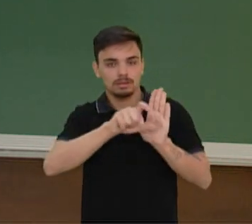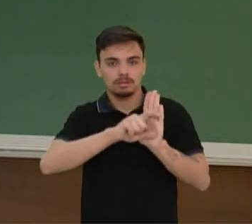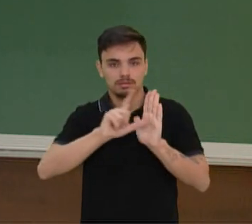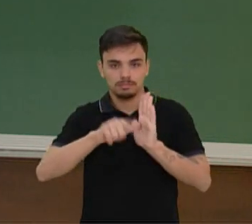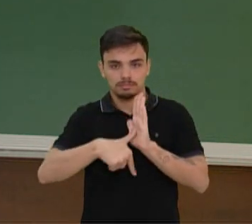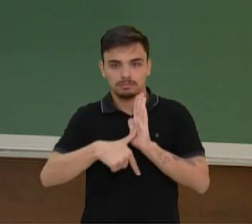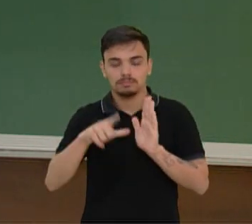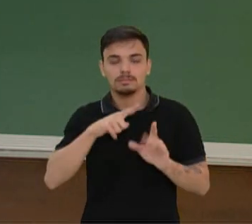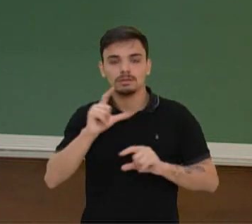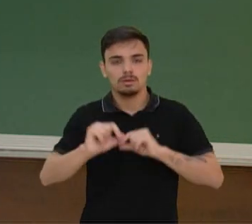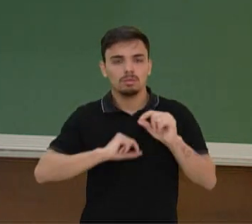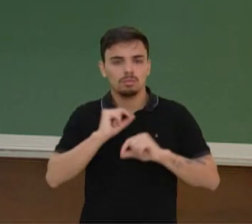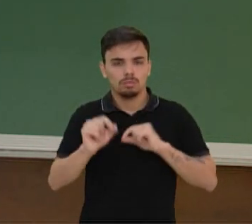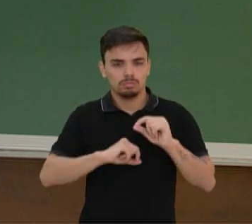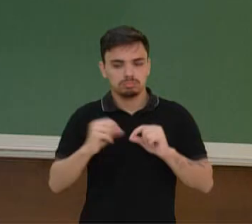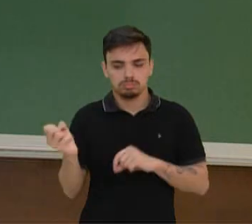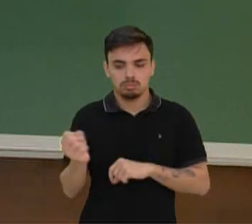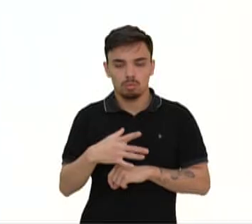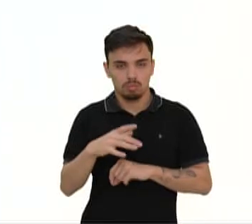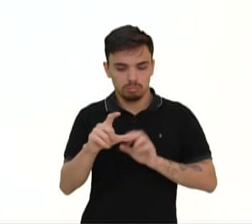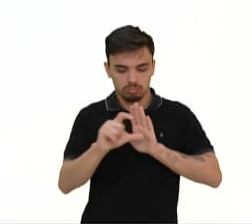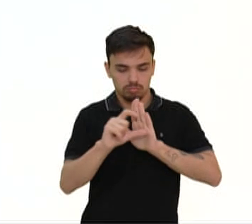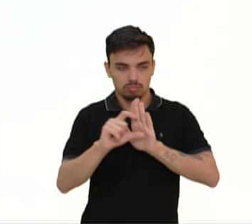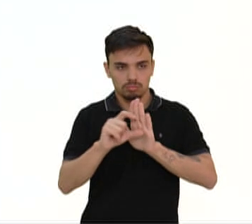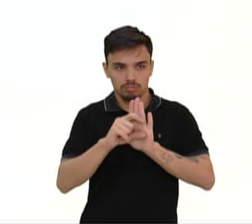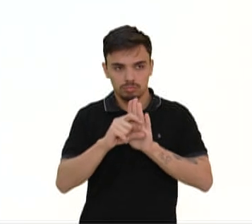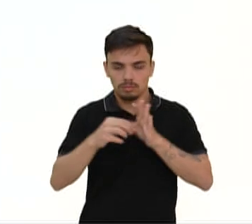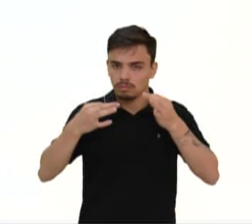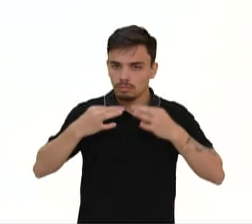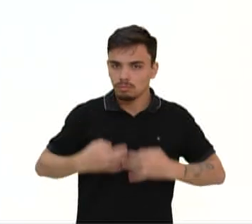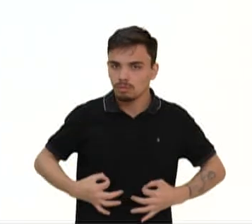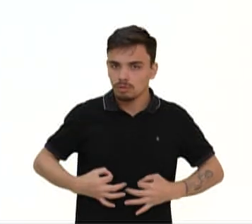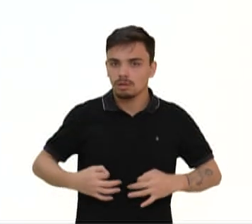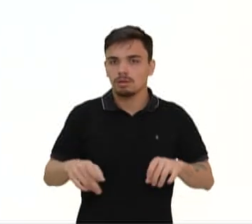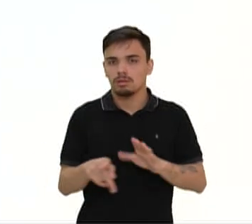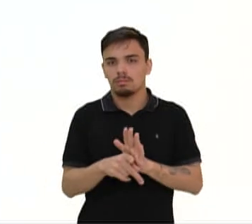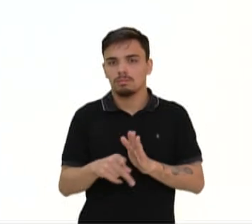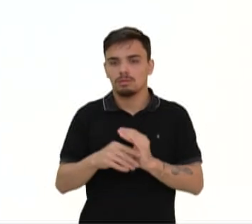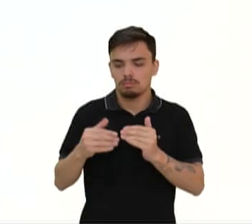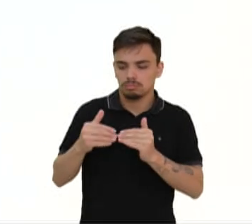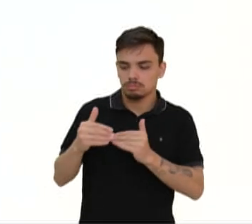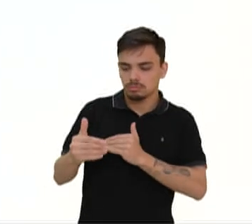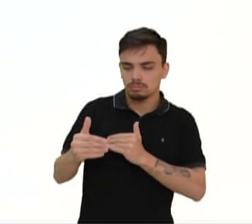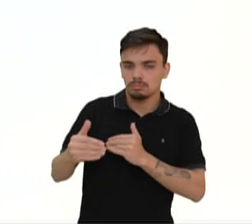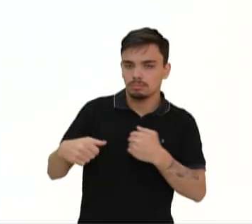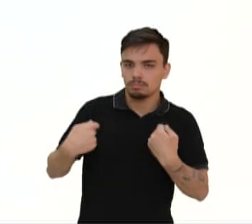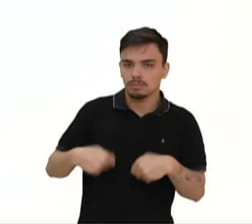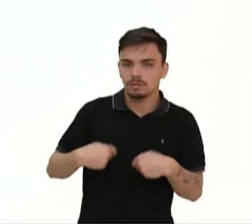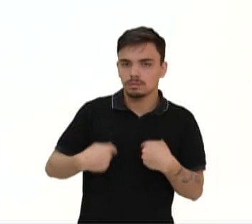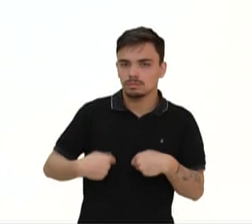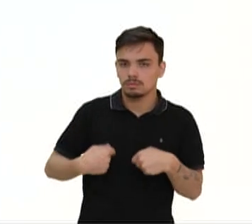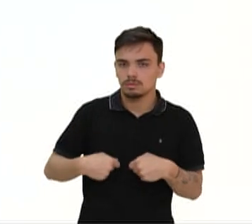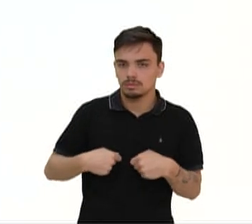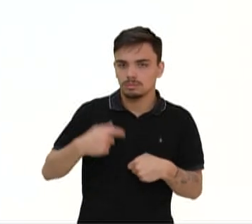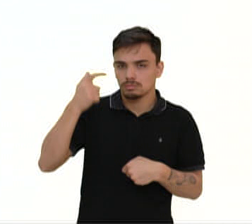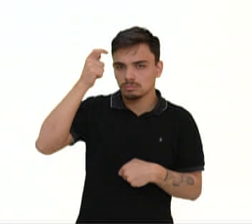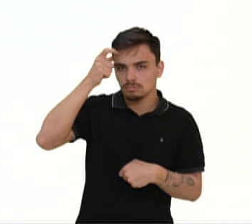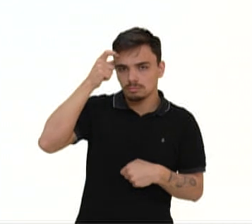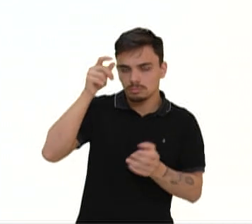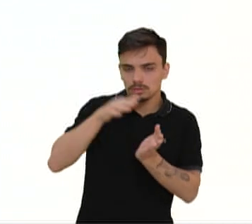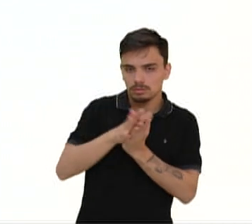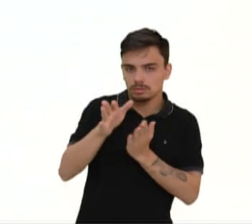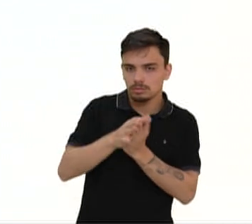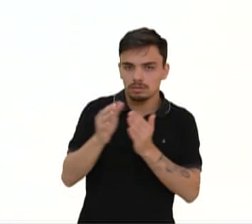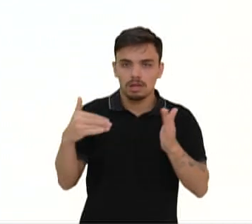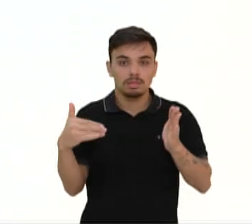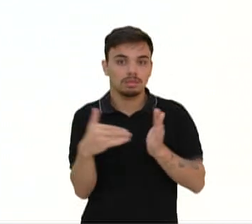né? Temos aqui um novo trecho. Comportamentos que vão desde a necessidade do consumo consciente até